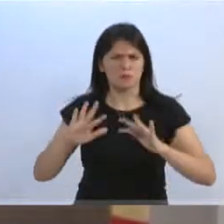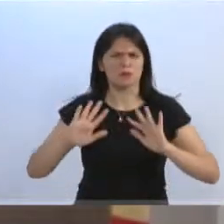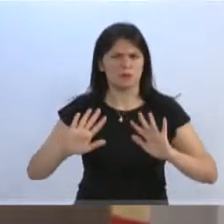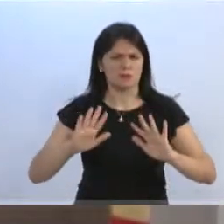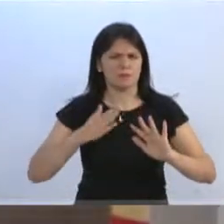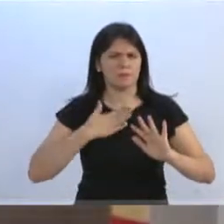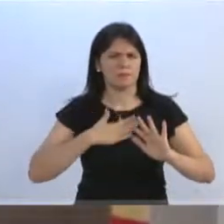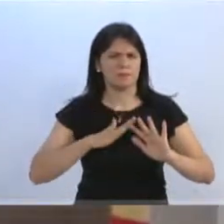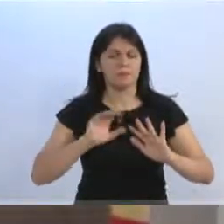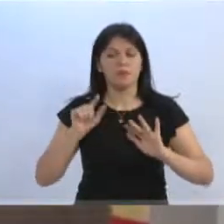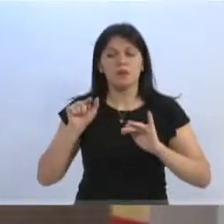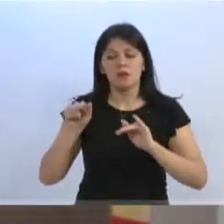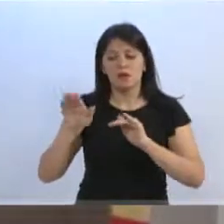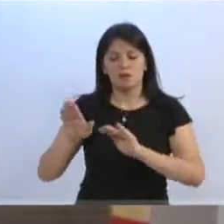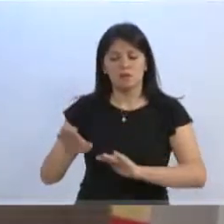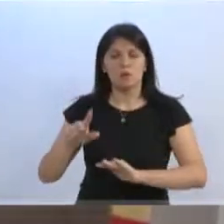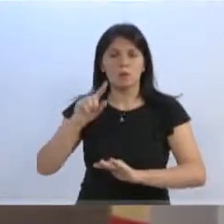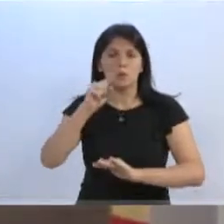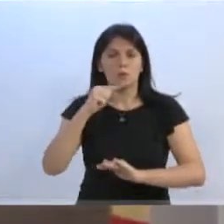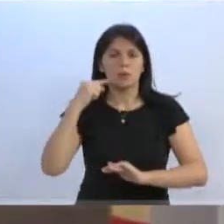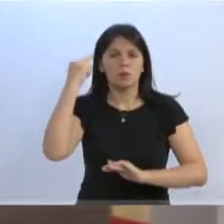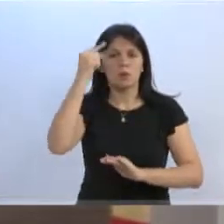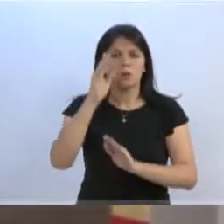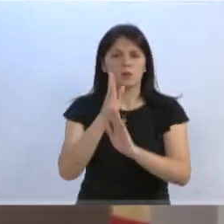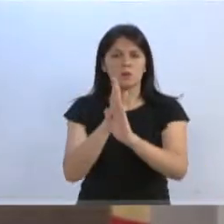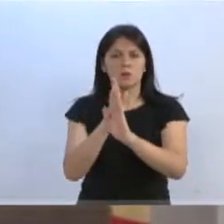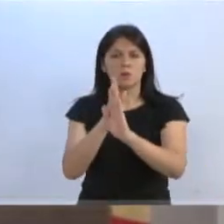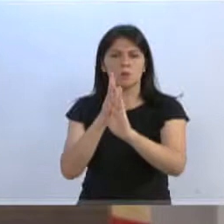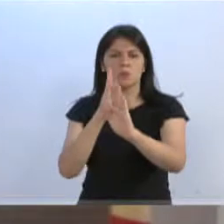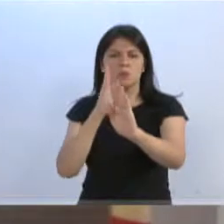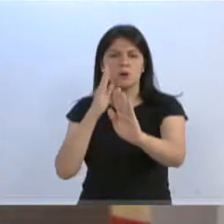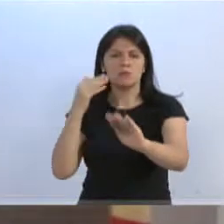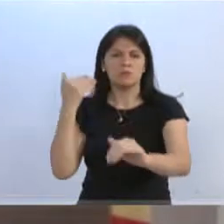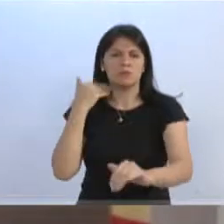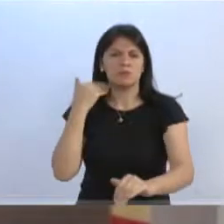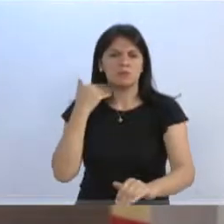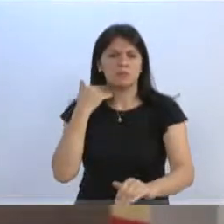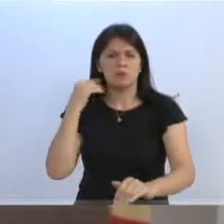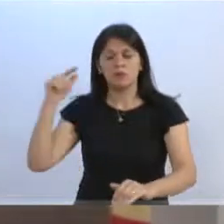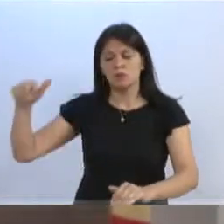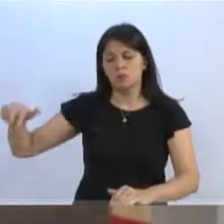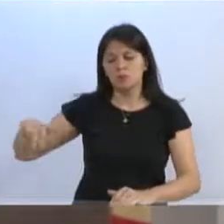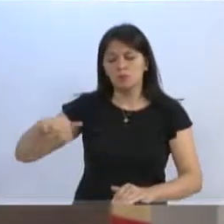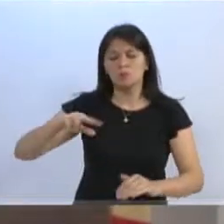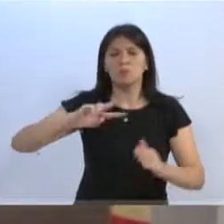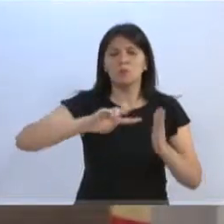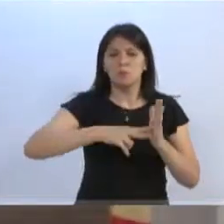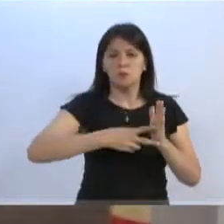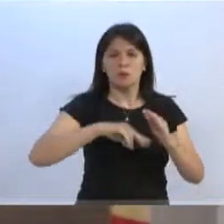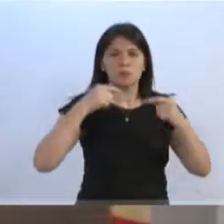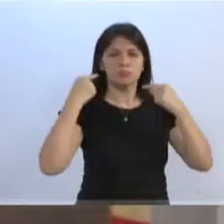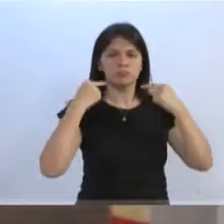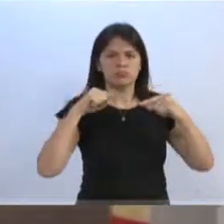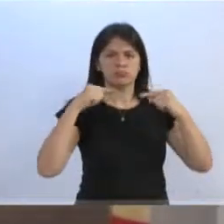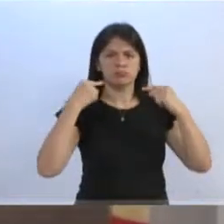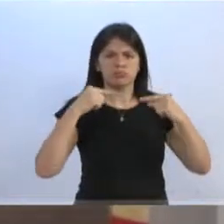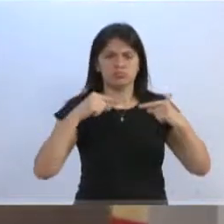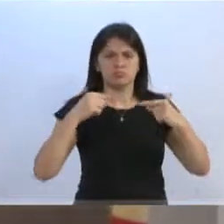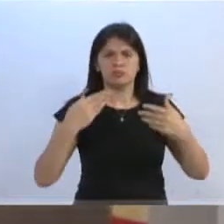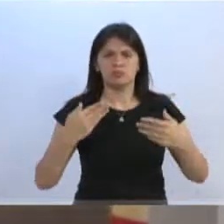Ele permaneceu por 1 hora na fila dos bancos e foi lá reclamar no PROCON essa